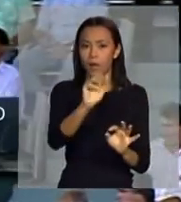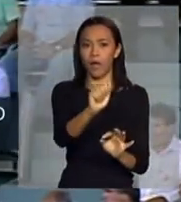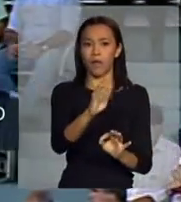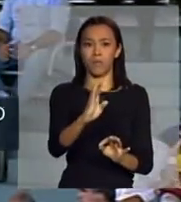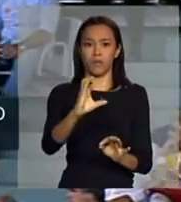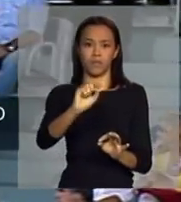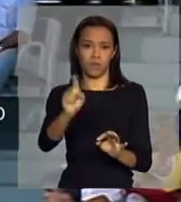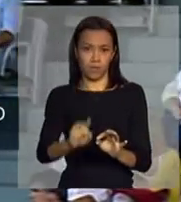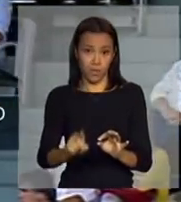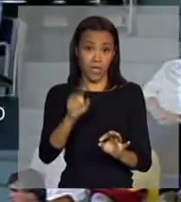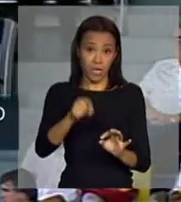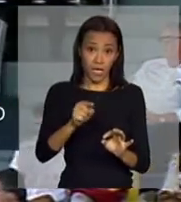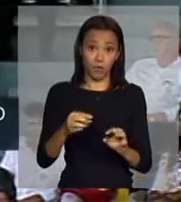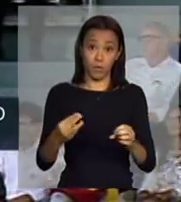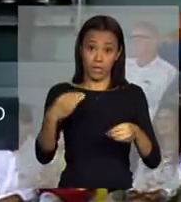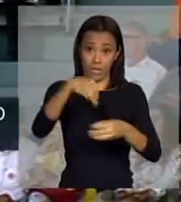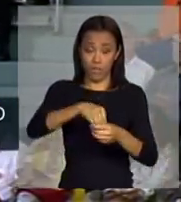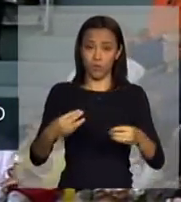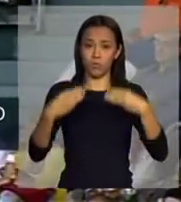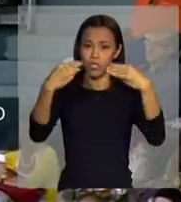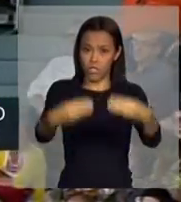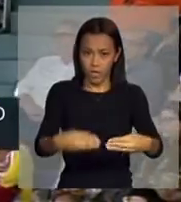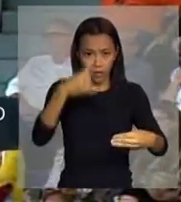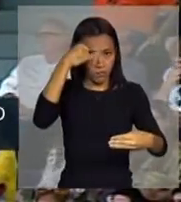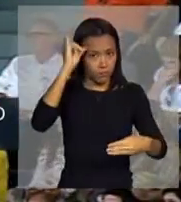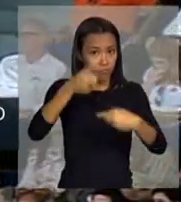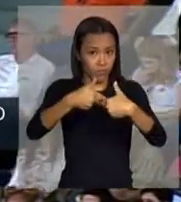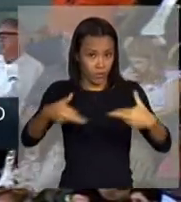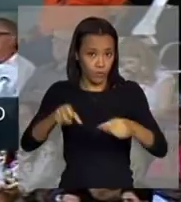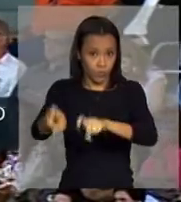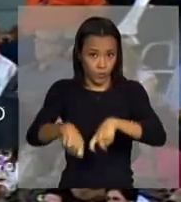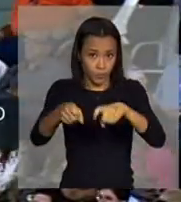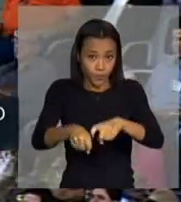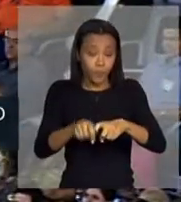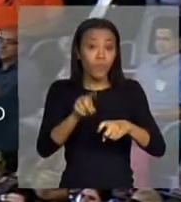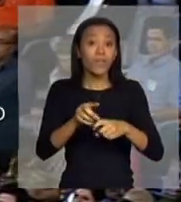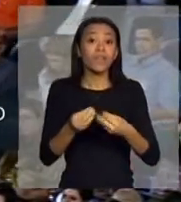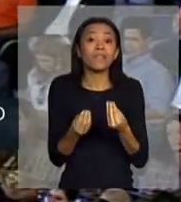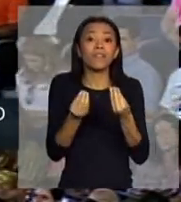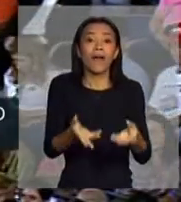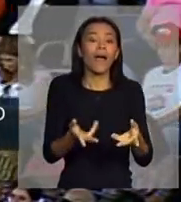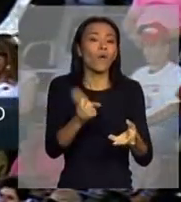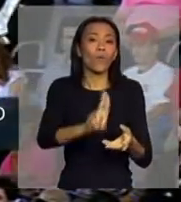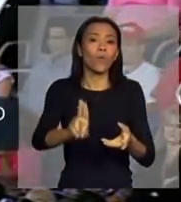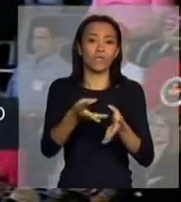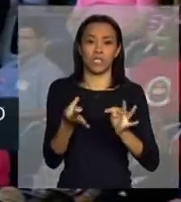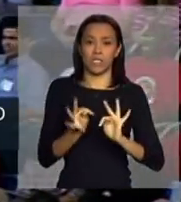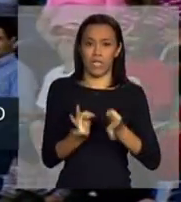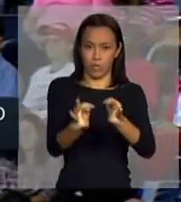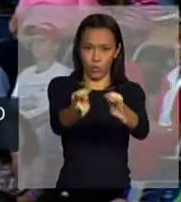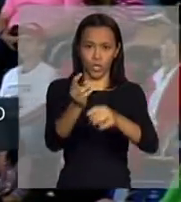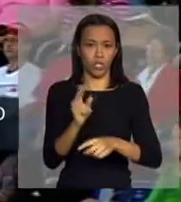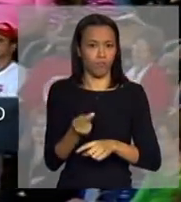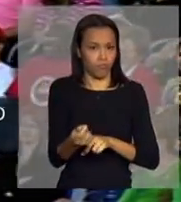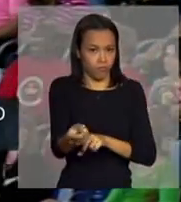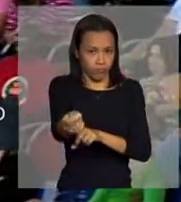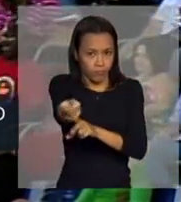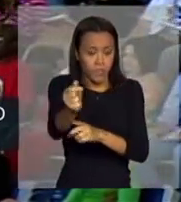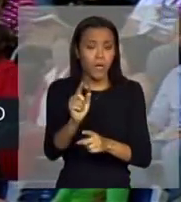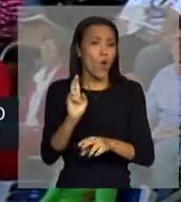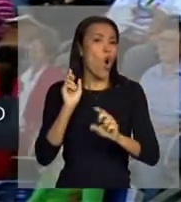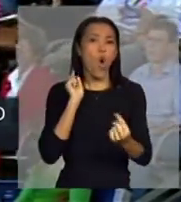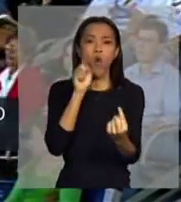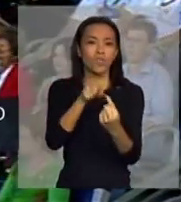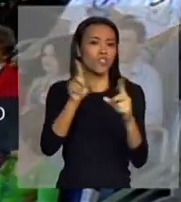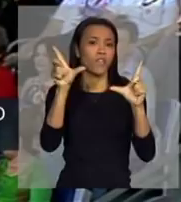Agricultura, Pecuária e Abastecimento, que estabelece ações para a adoção de tecnologias de produção sustentável com o objetivo de reduzir